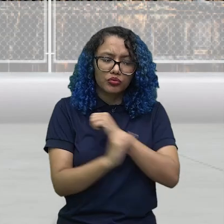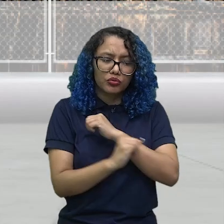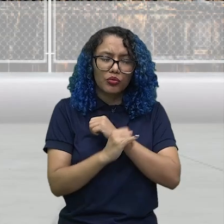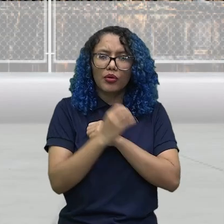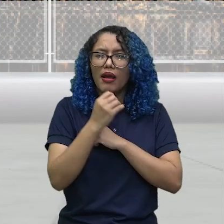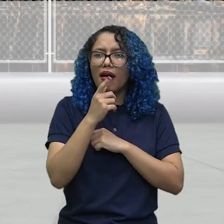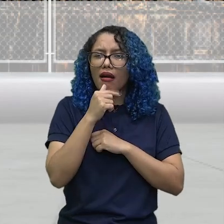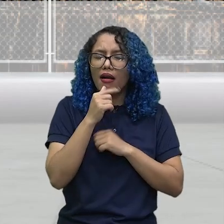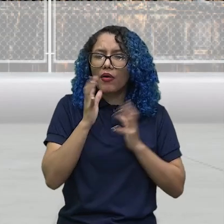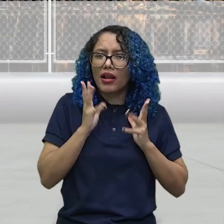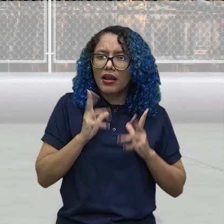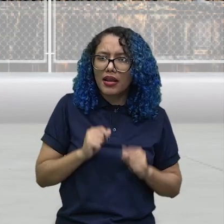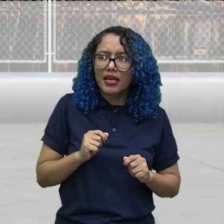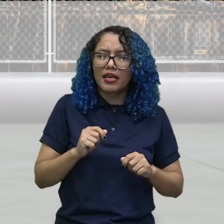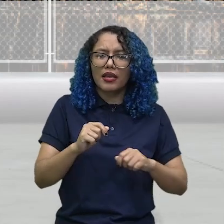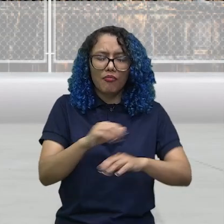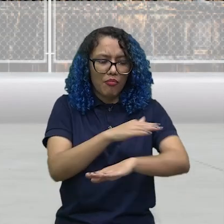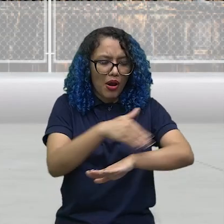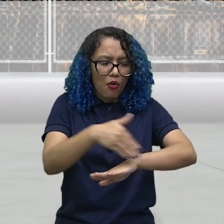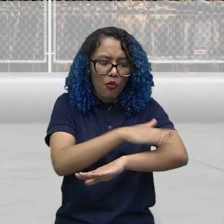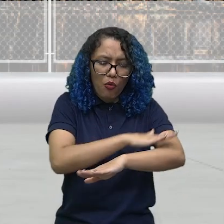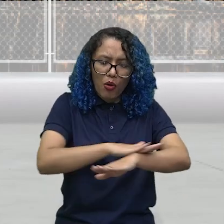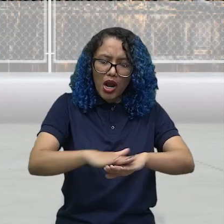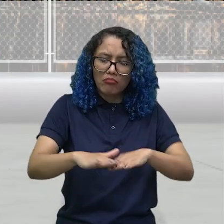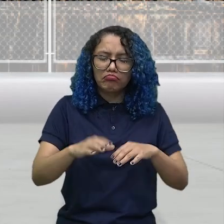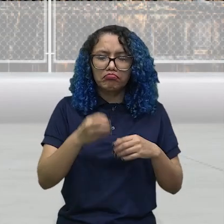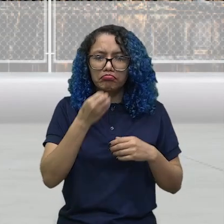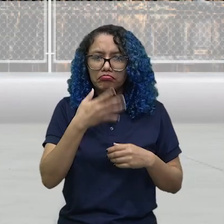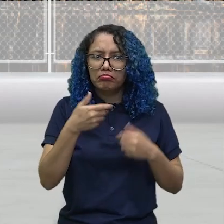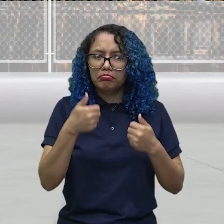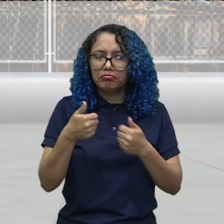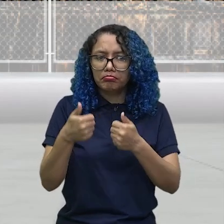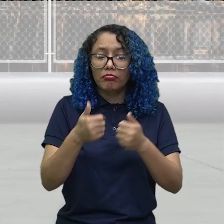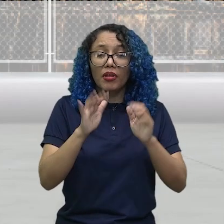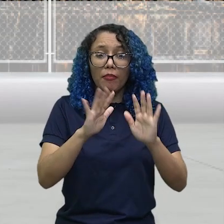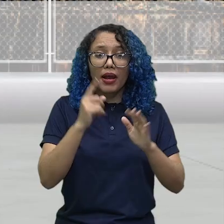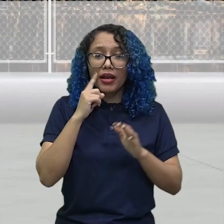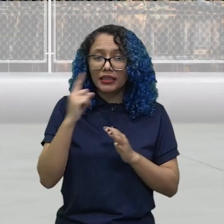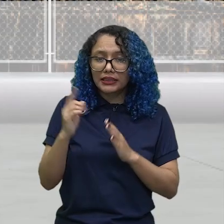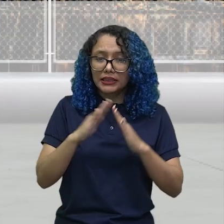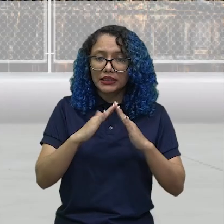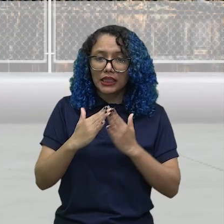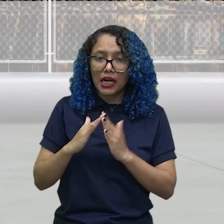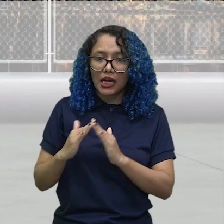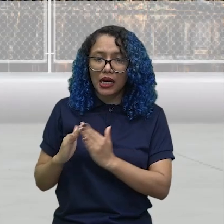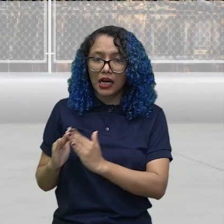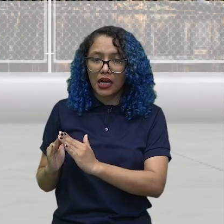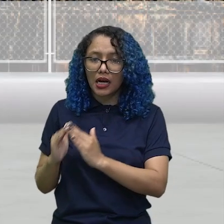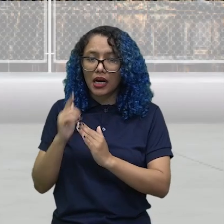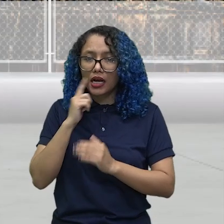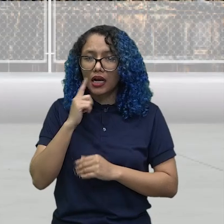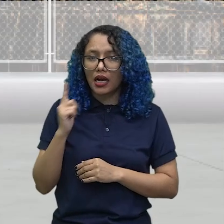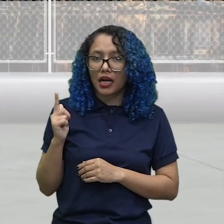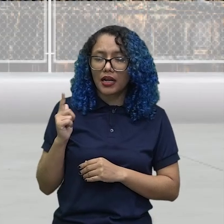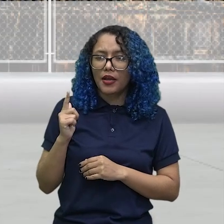água potável, pavimentação asfáltica. E nessas palafitas, que provavelmente estão ali na margem